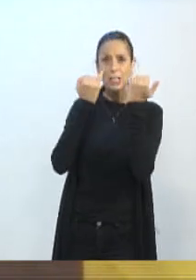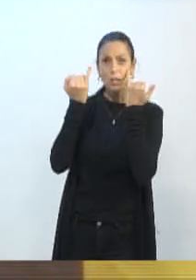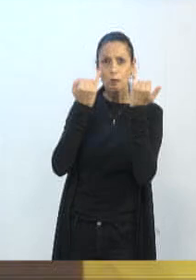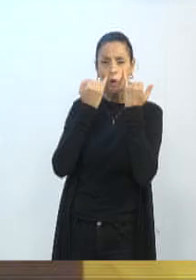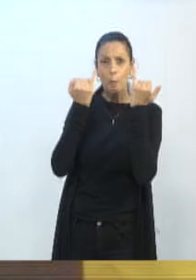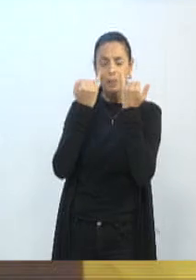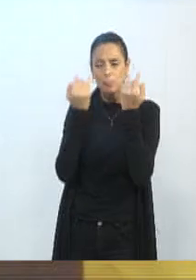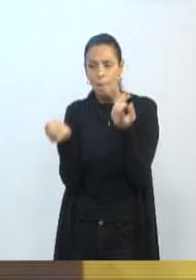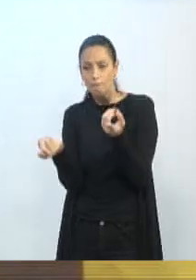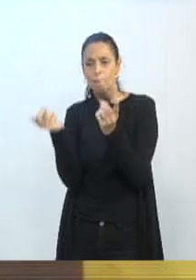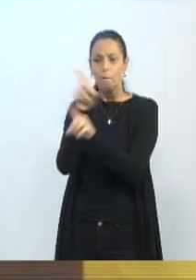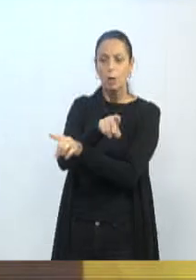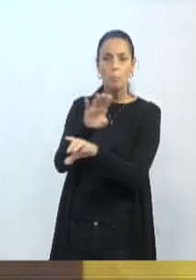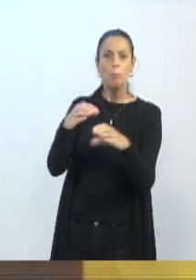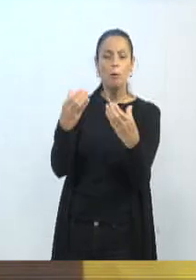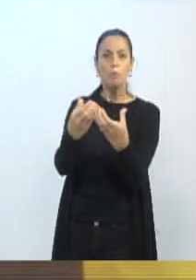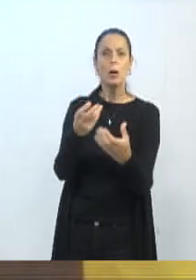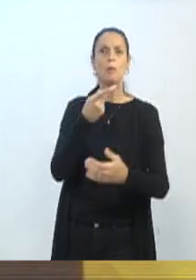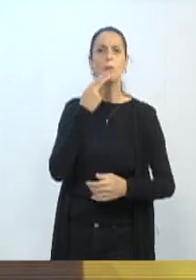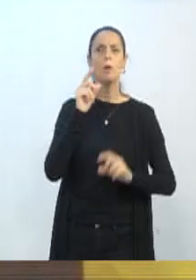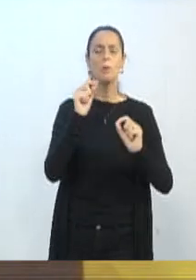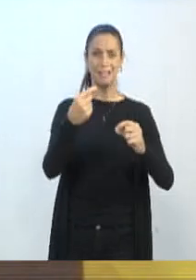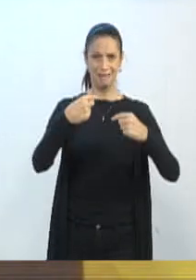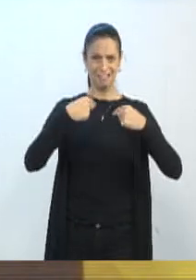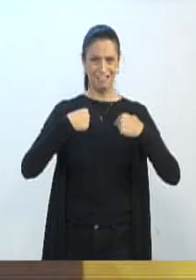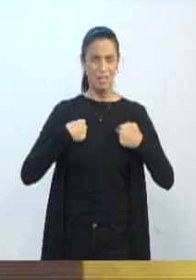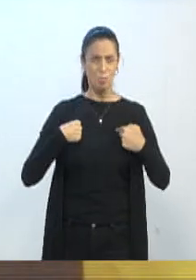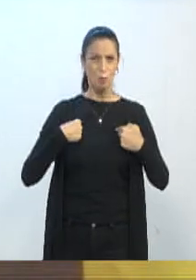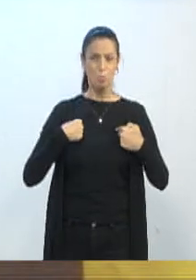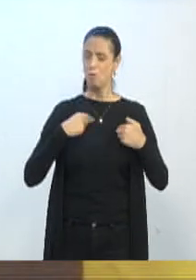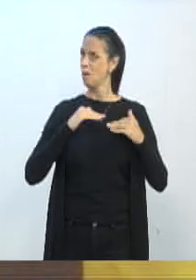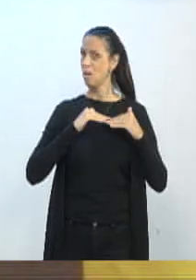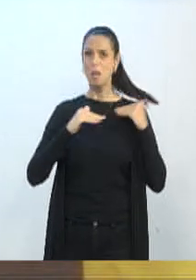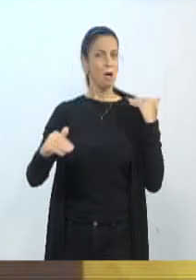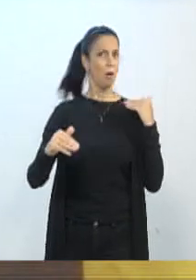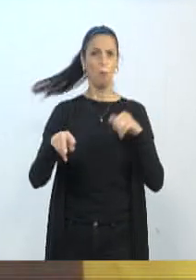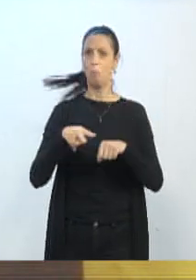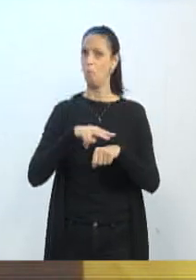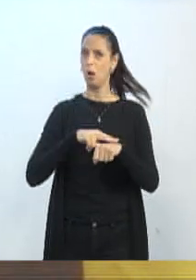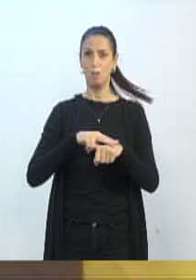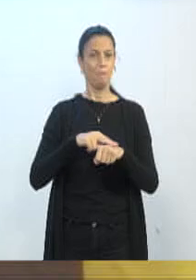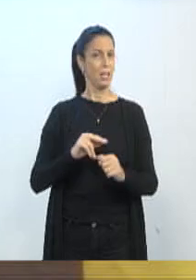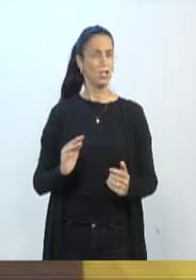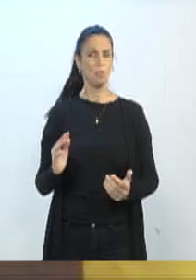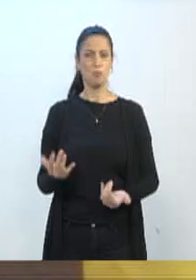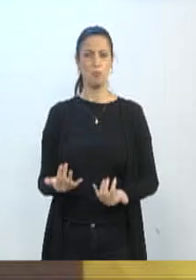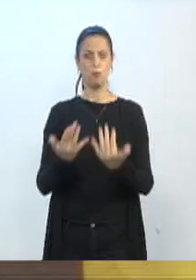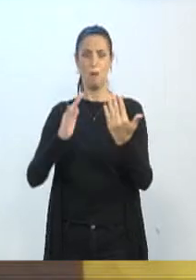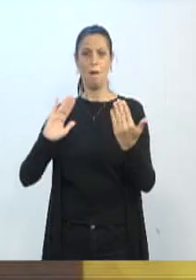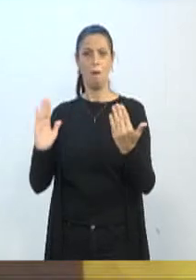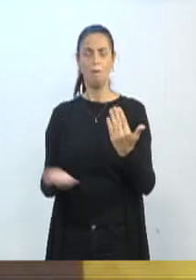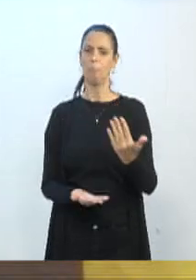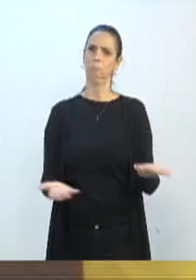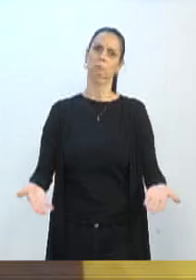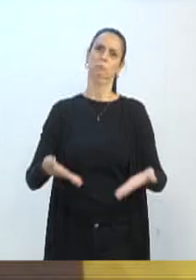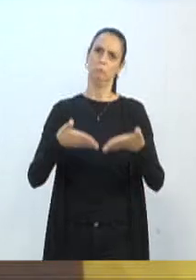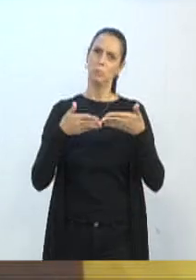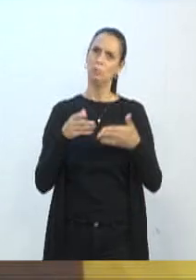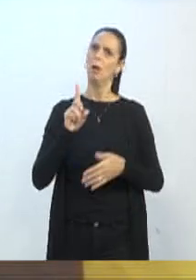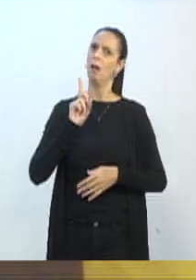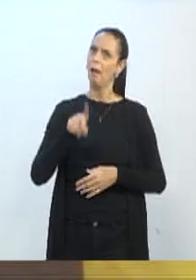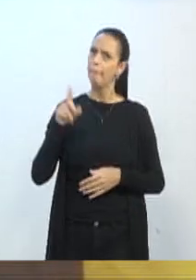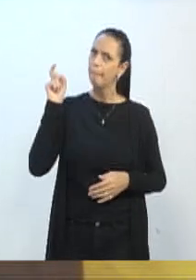dizendo que este Vereador é contra roçada isso não é verdade